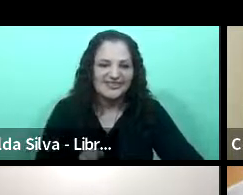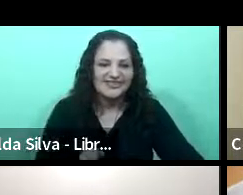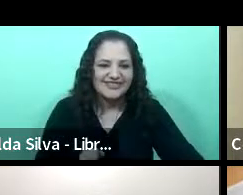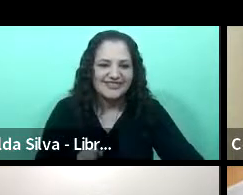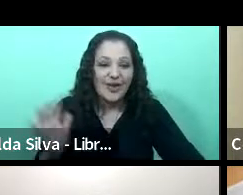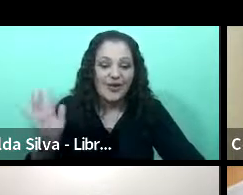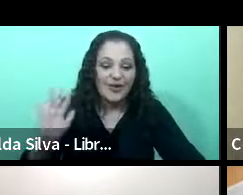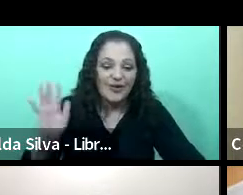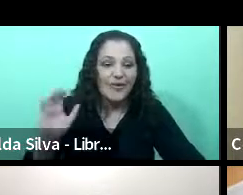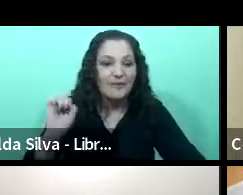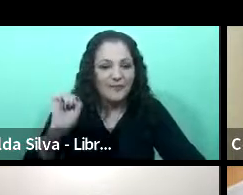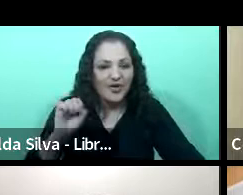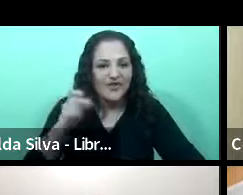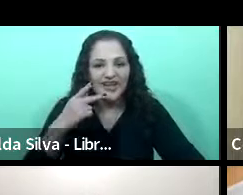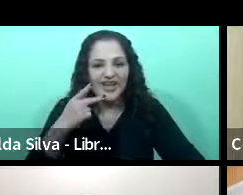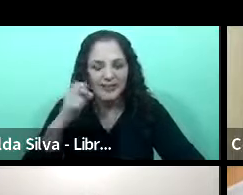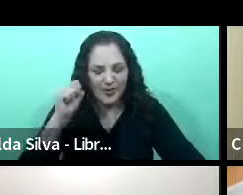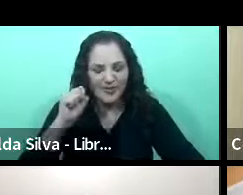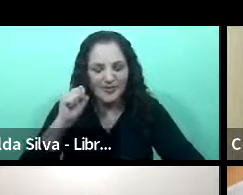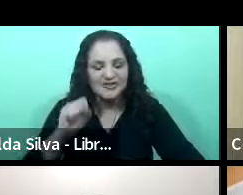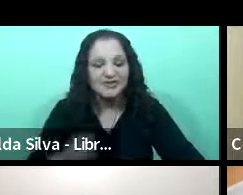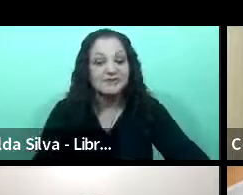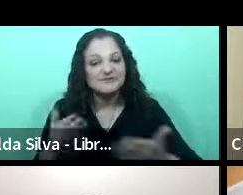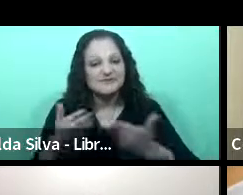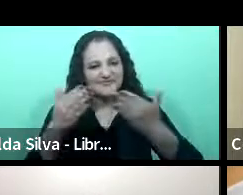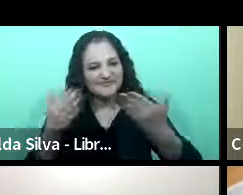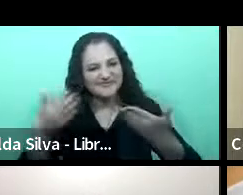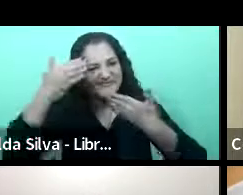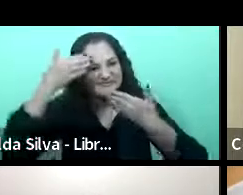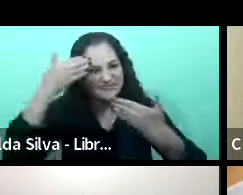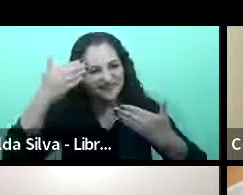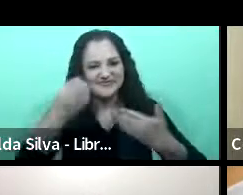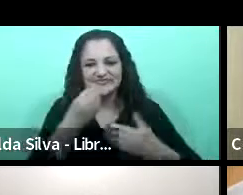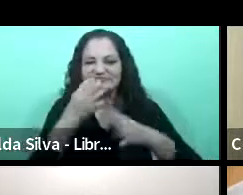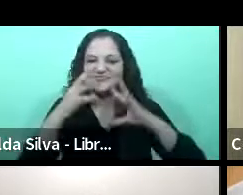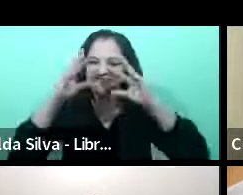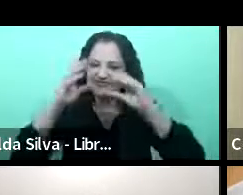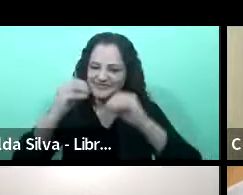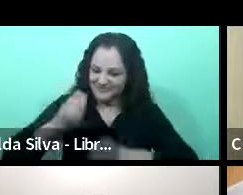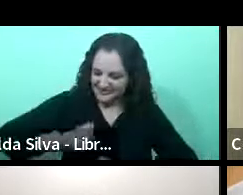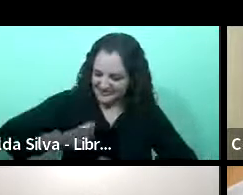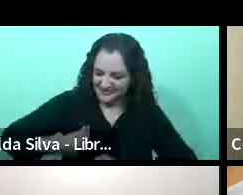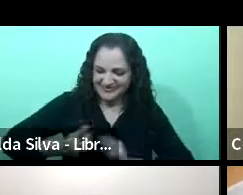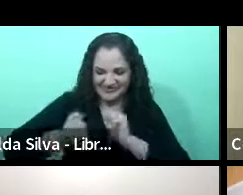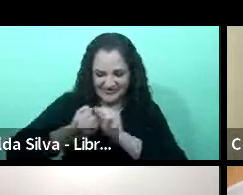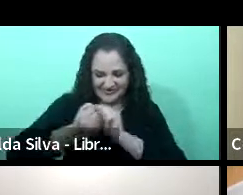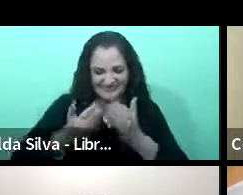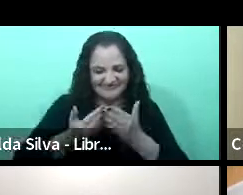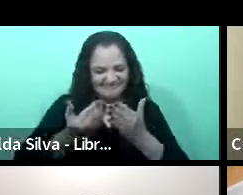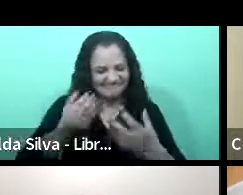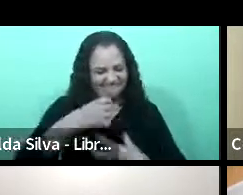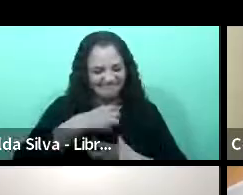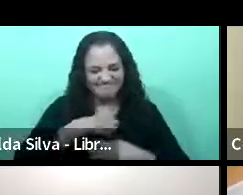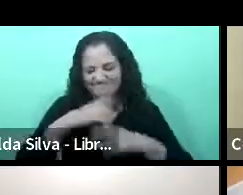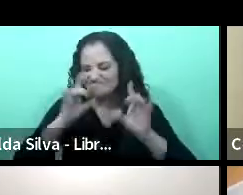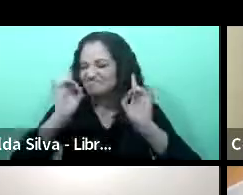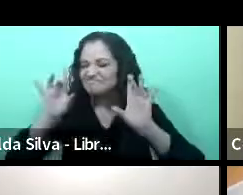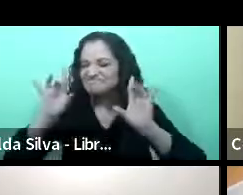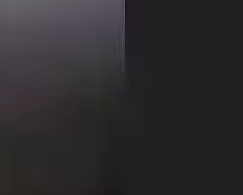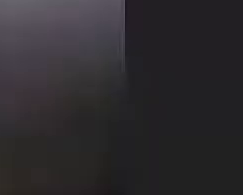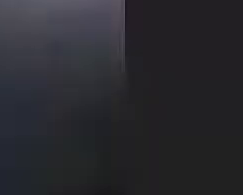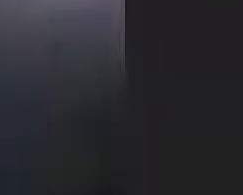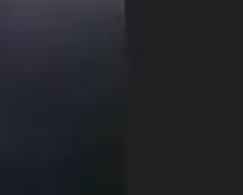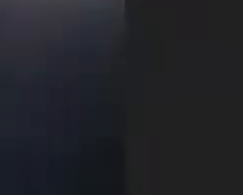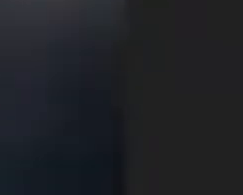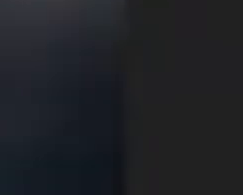Oi, Gerson, pode falar. Pessoal, muito obrigado, boa noite por estar aqui. Me sinto muito privilegiado